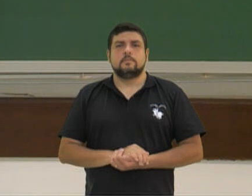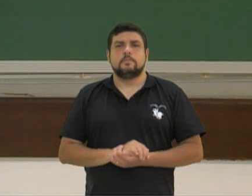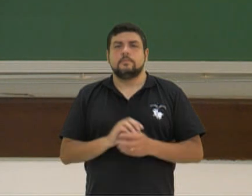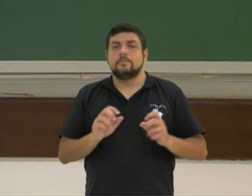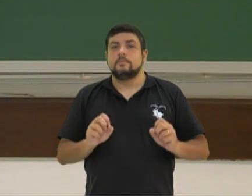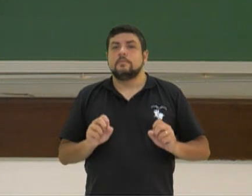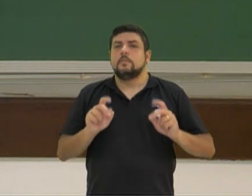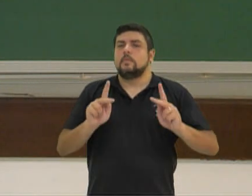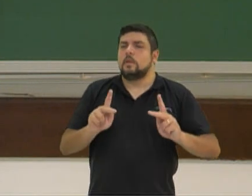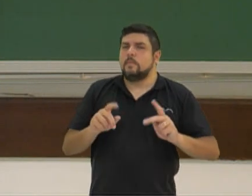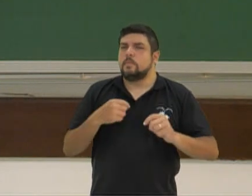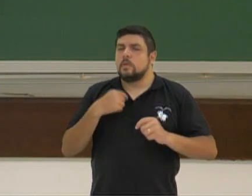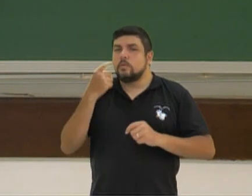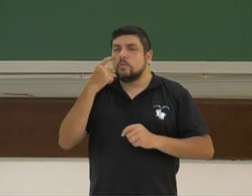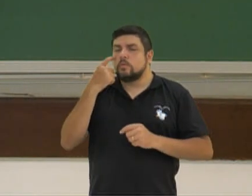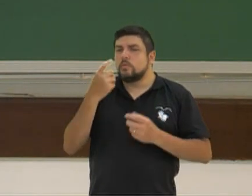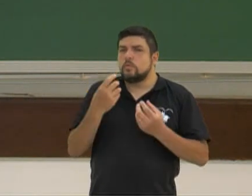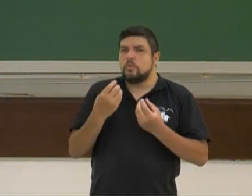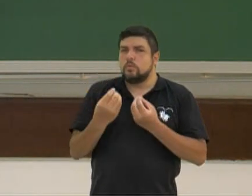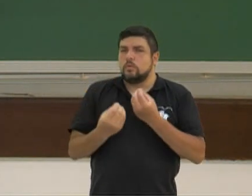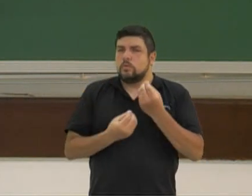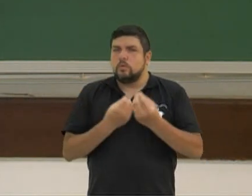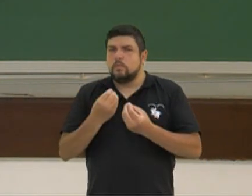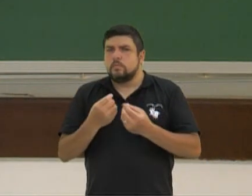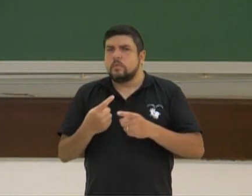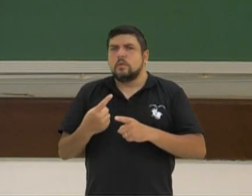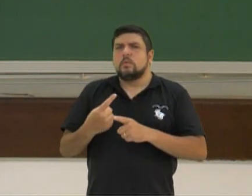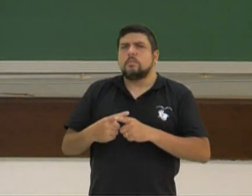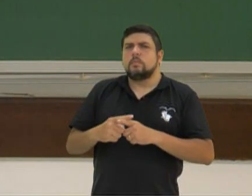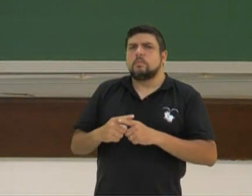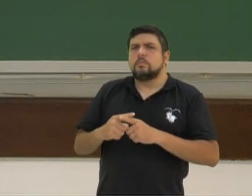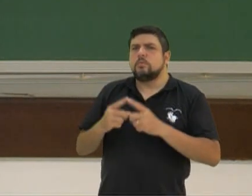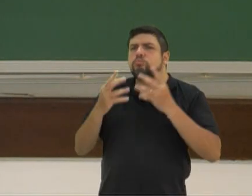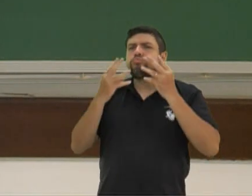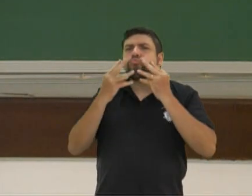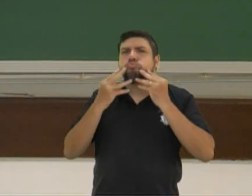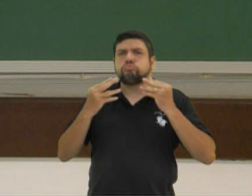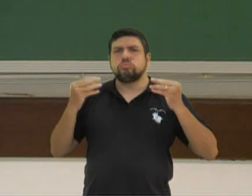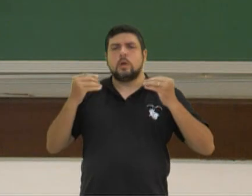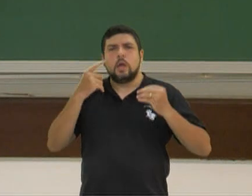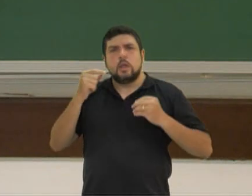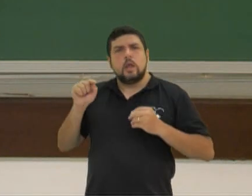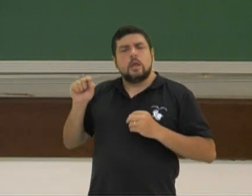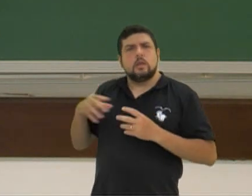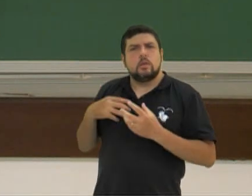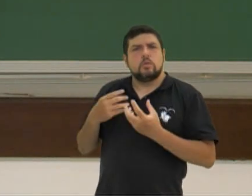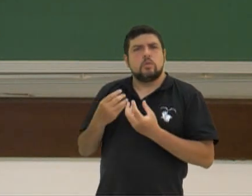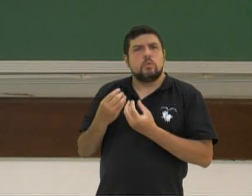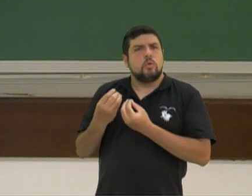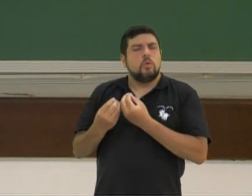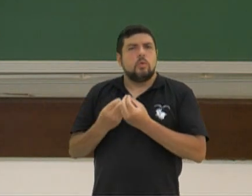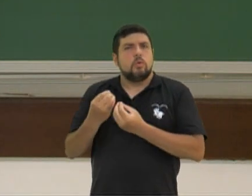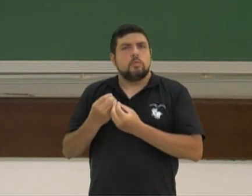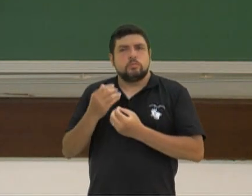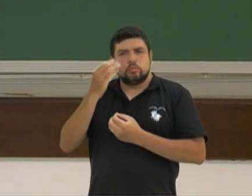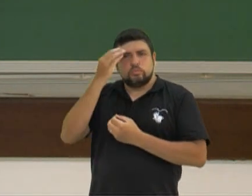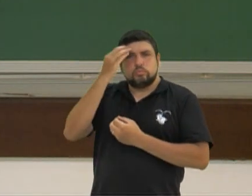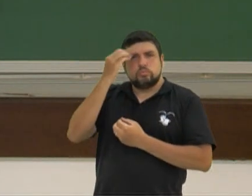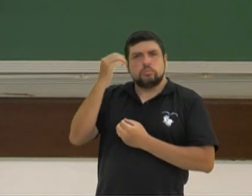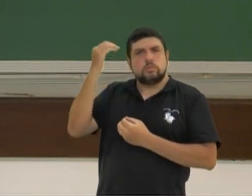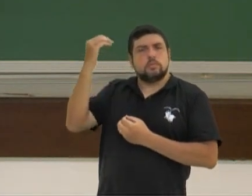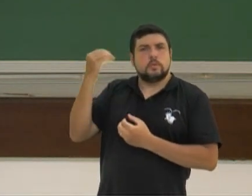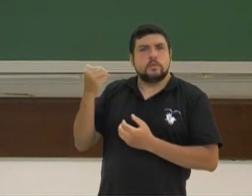Bom, pessoal, vamos ver então por que o Leonardo da Vinci se destacava tanto como esse homem renascentista.